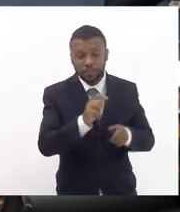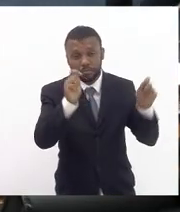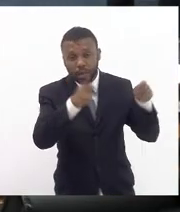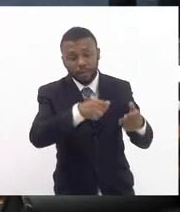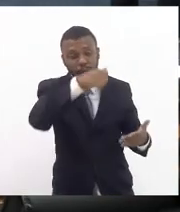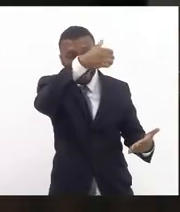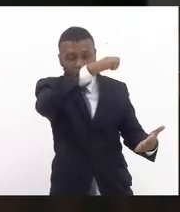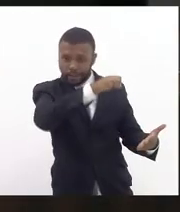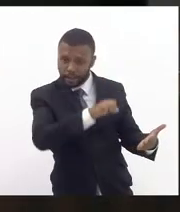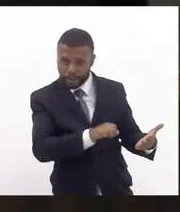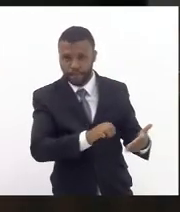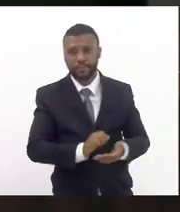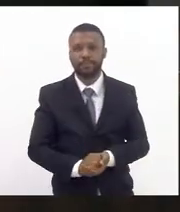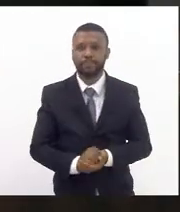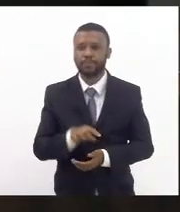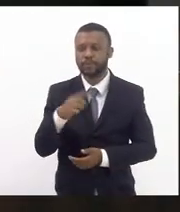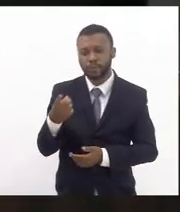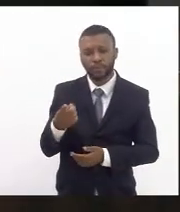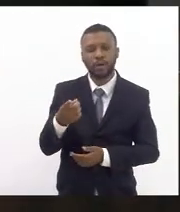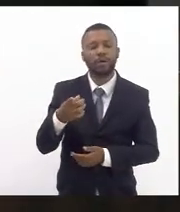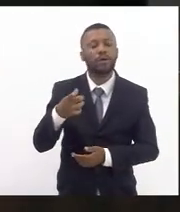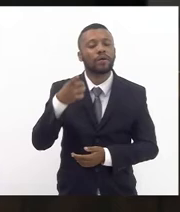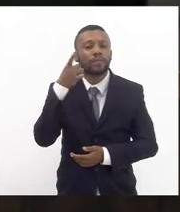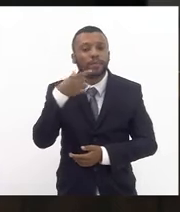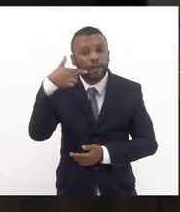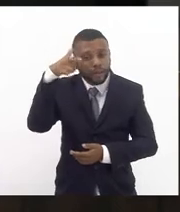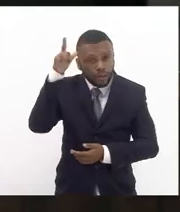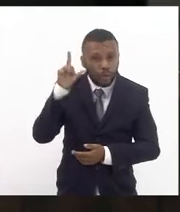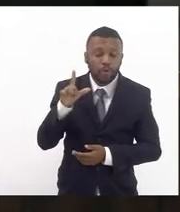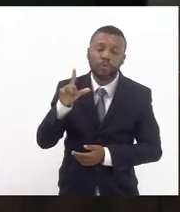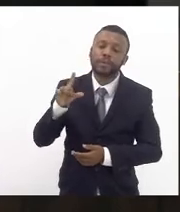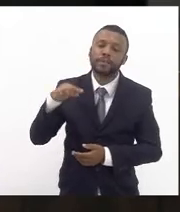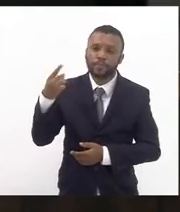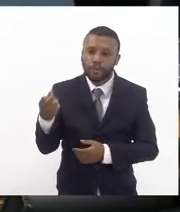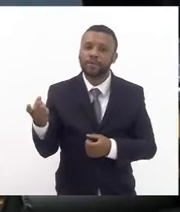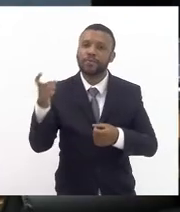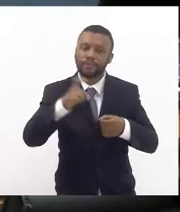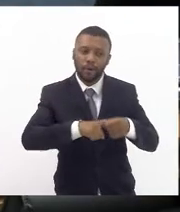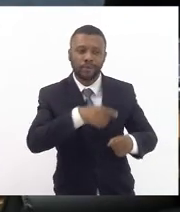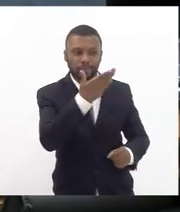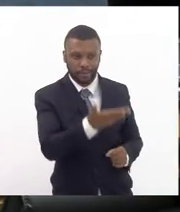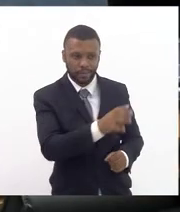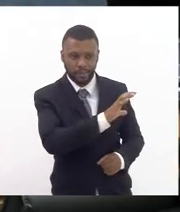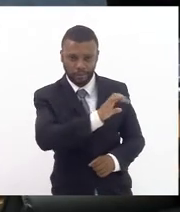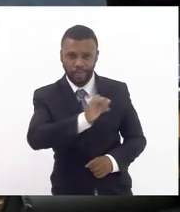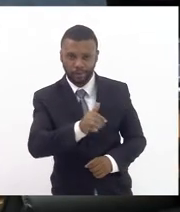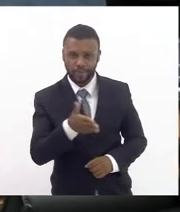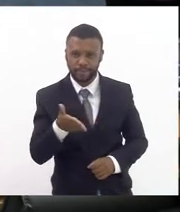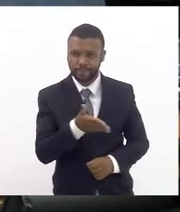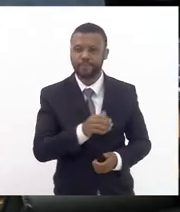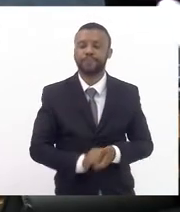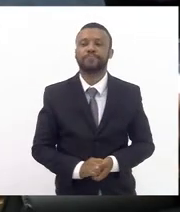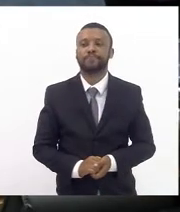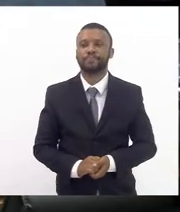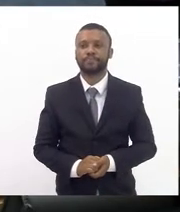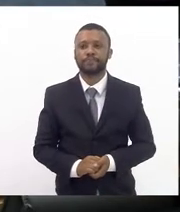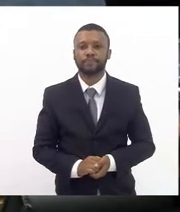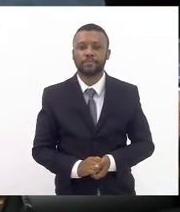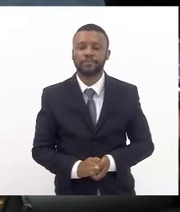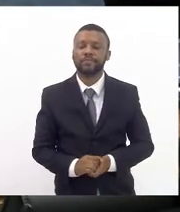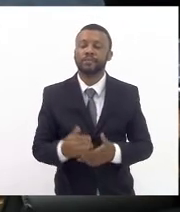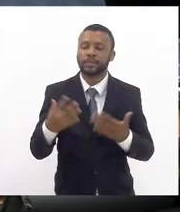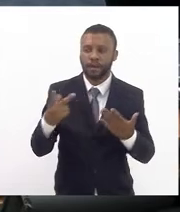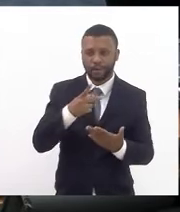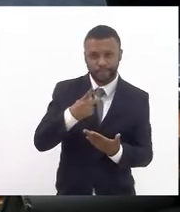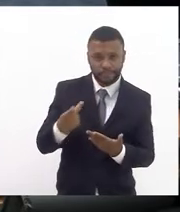Já Vossa Presidência, recebeu. Vai ouvir o deputado Luiz, em seguida volta com Vossa Excelência. Obrigado, presidente. Senhor presidente, dá para adaptar que